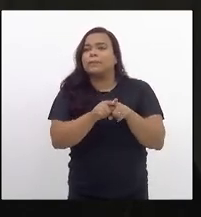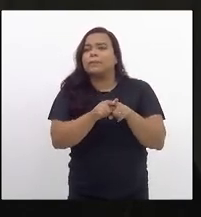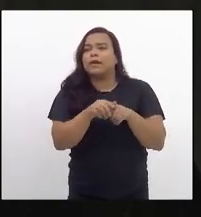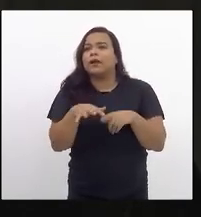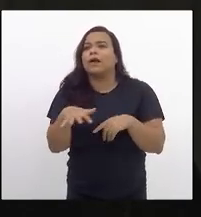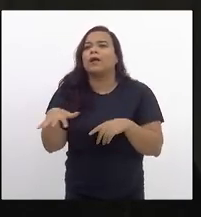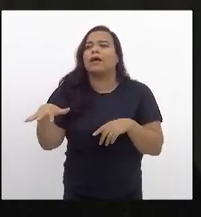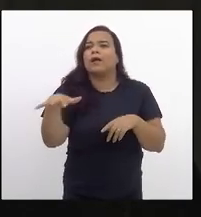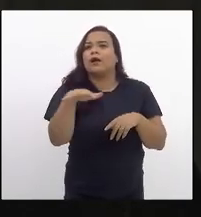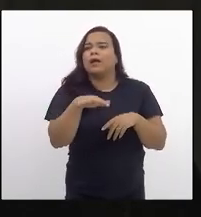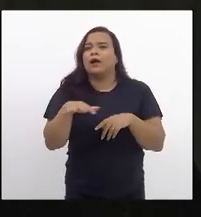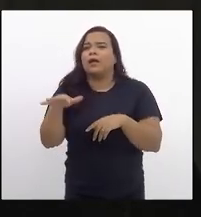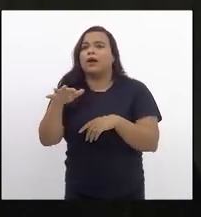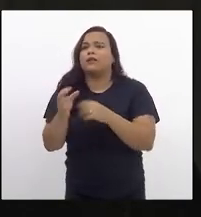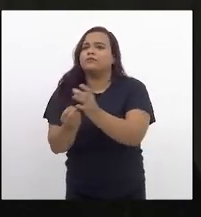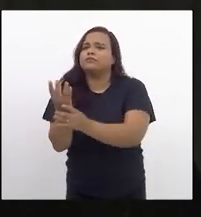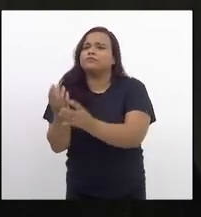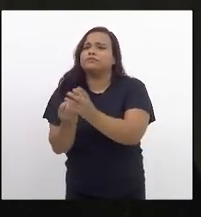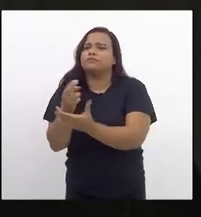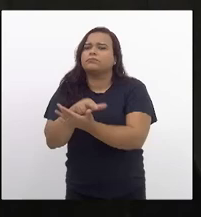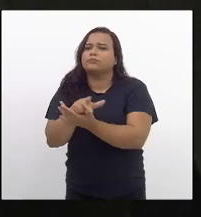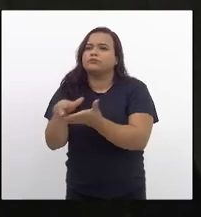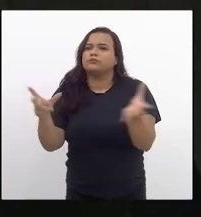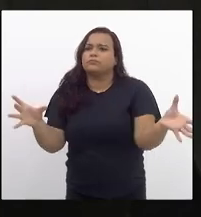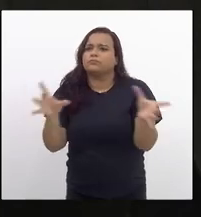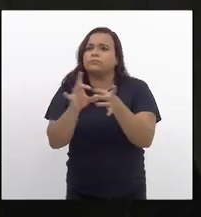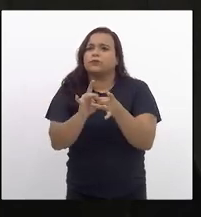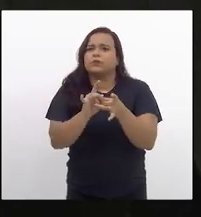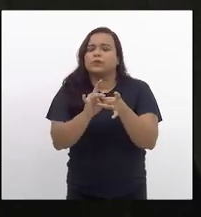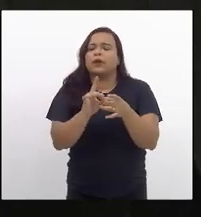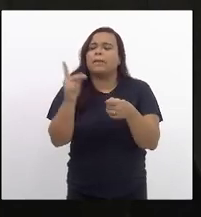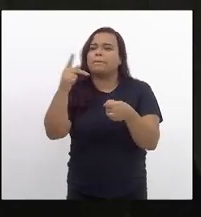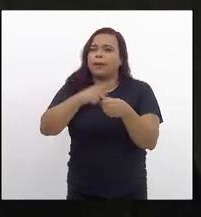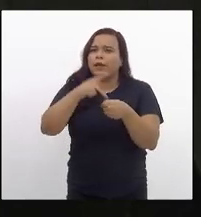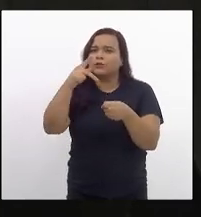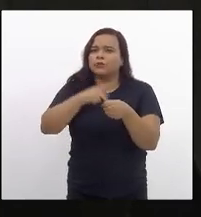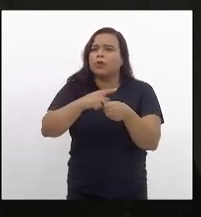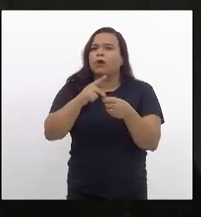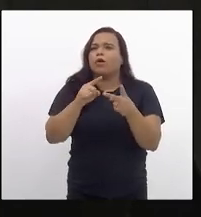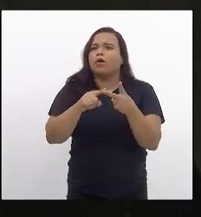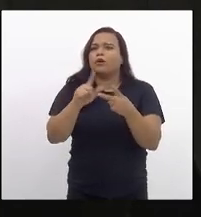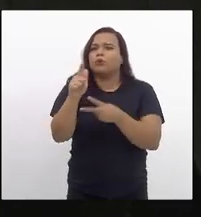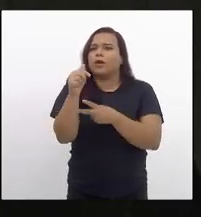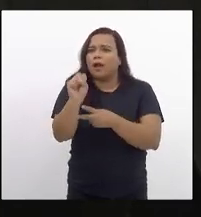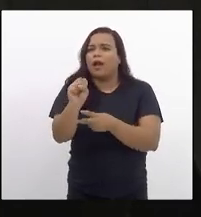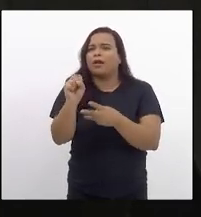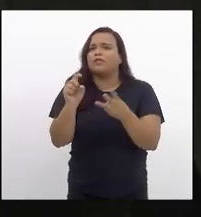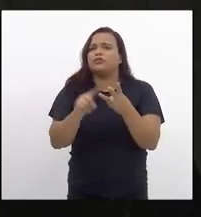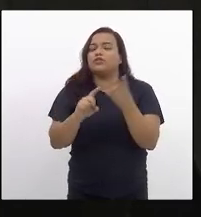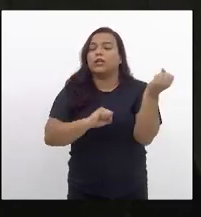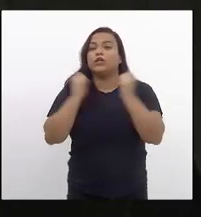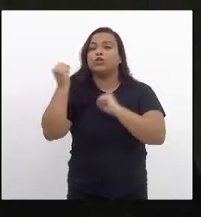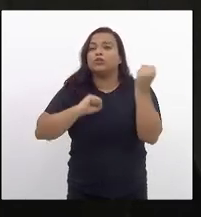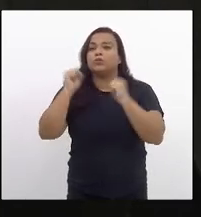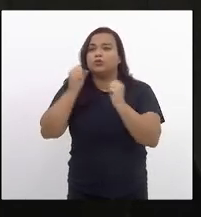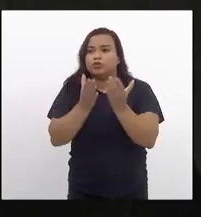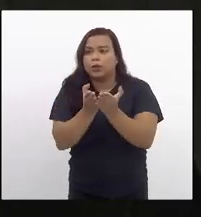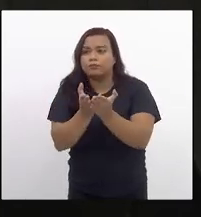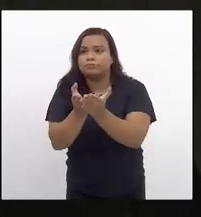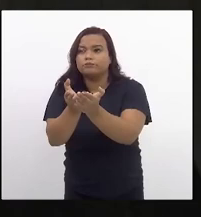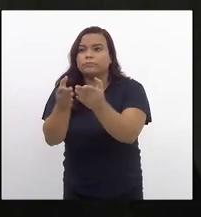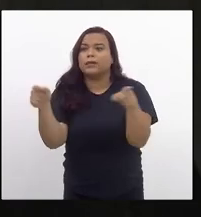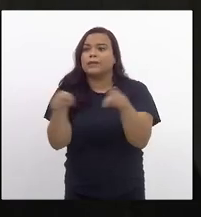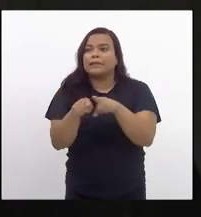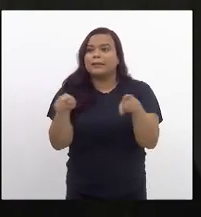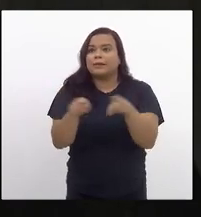de é produtiva vinculada ao com o petróleo e gás indústria Náutica e ainda dentro de